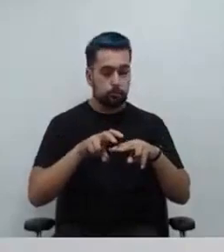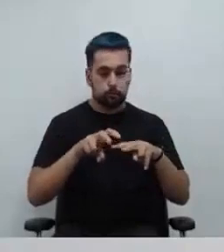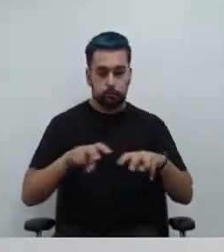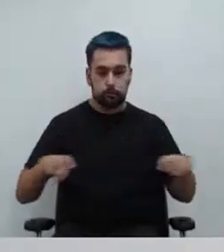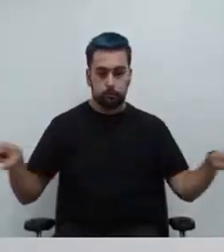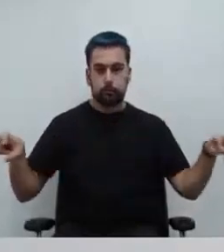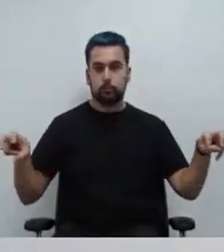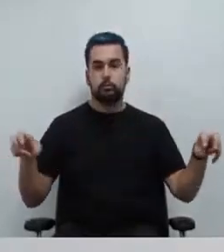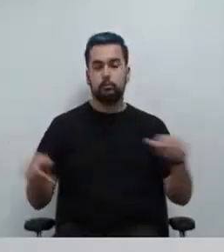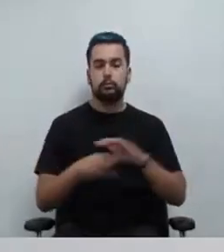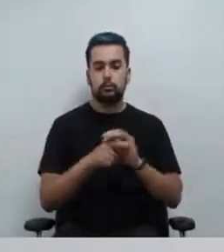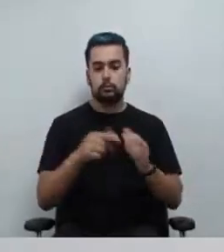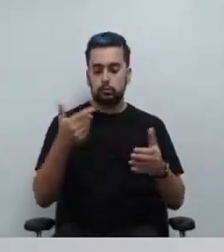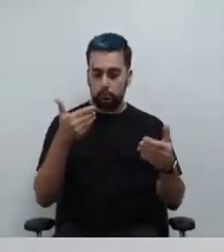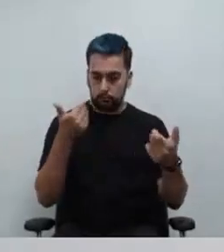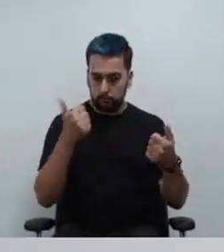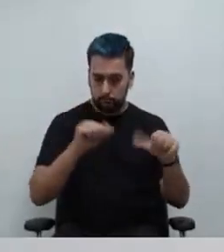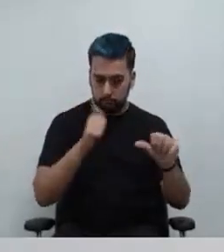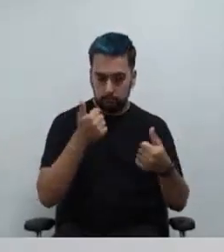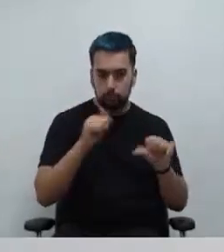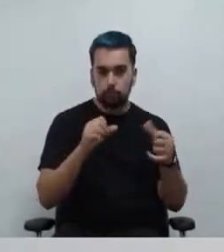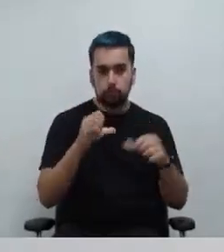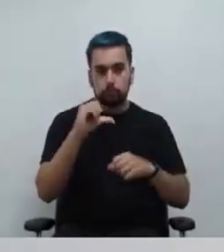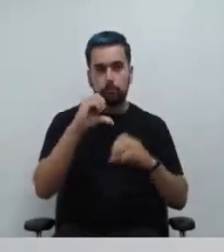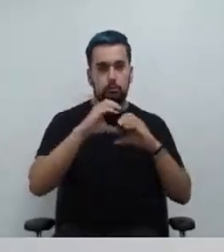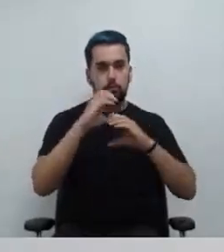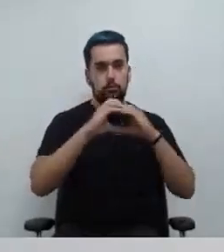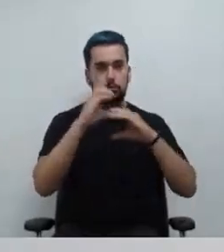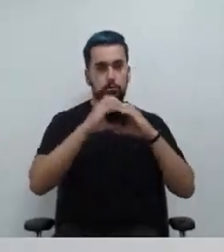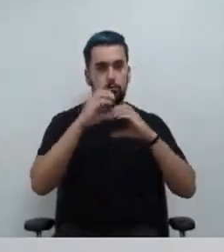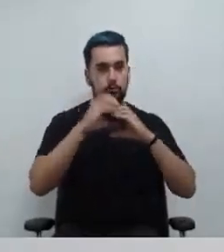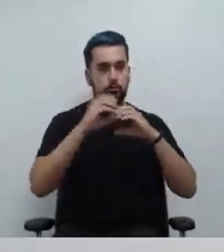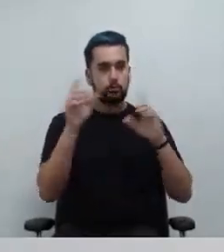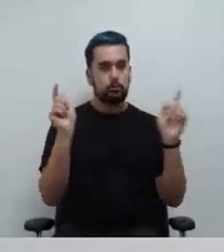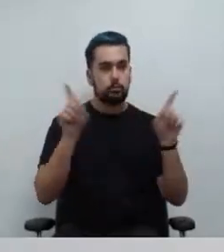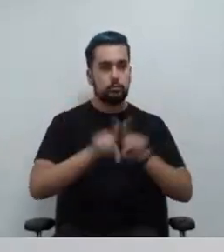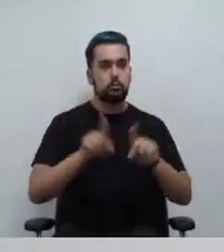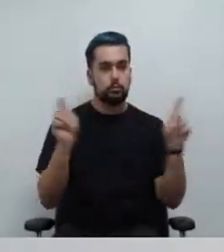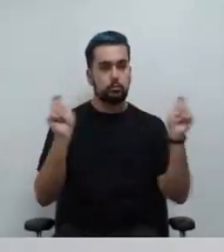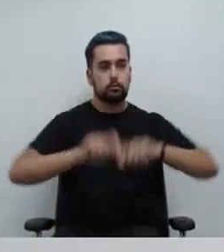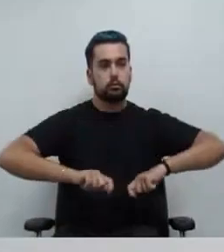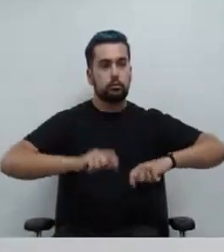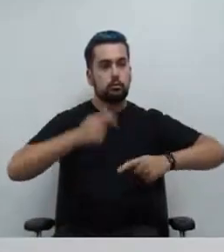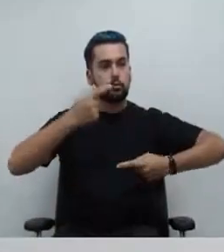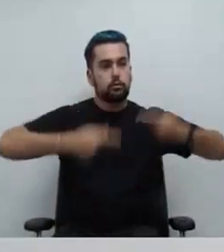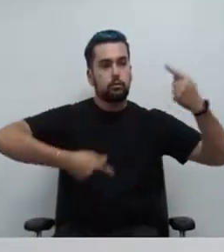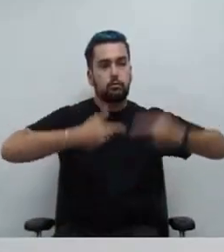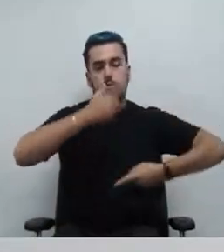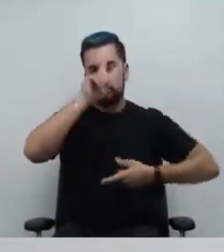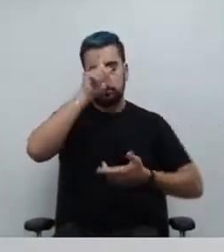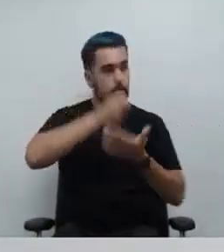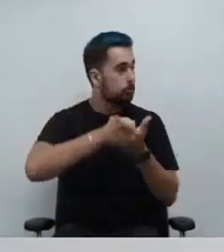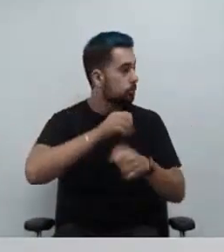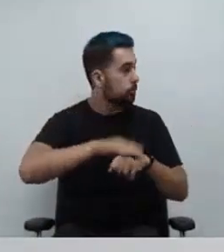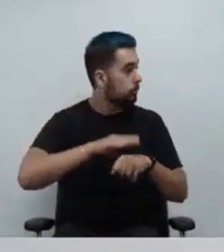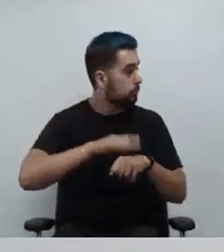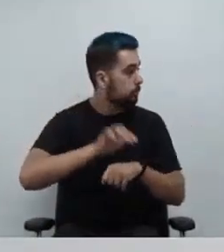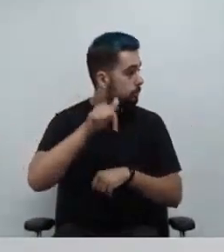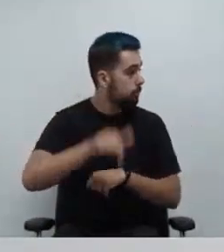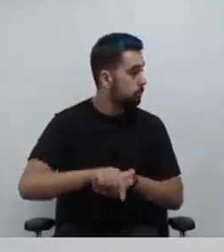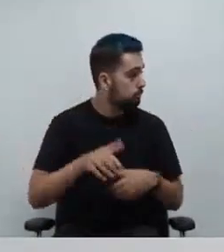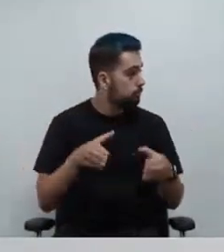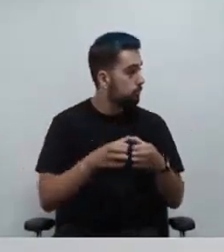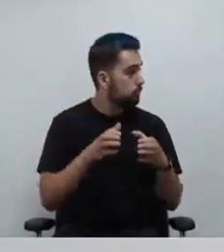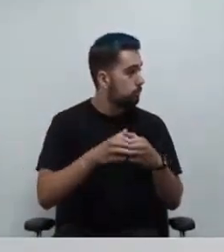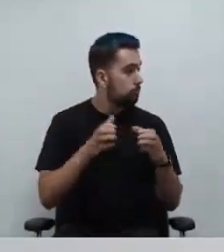né? Tanto na perspectiva de tornar efetiva as políticas afirmativas aqui que foram implantadas, as